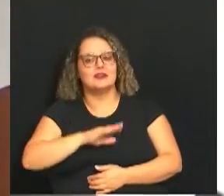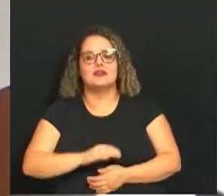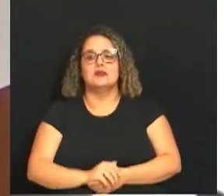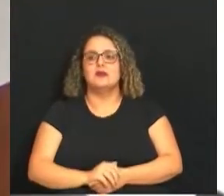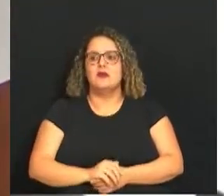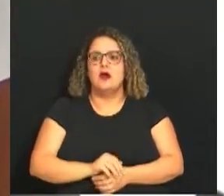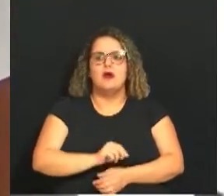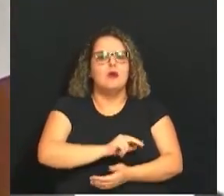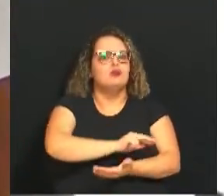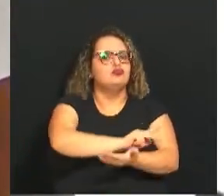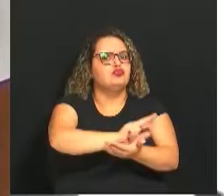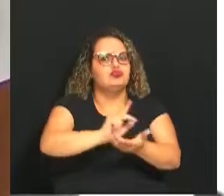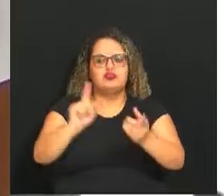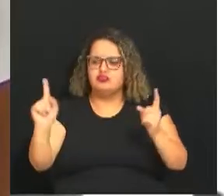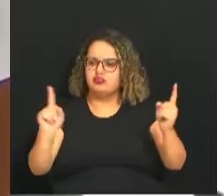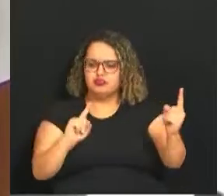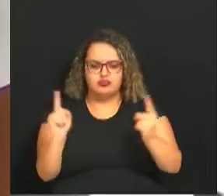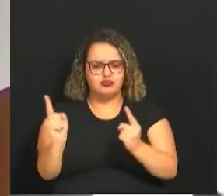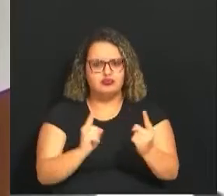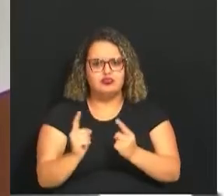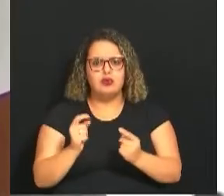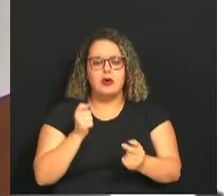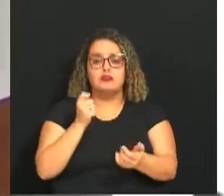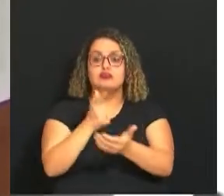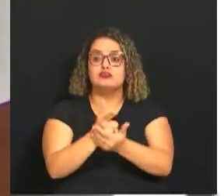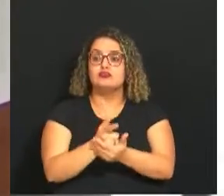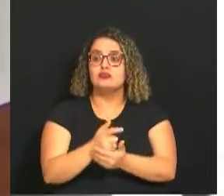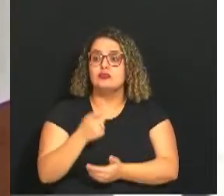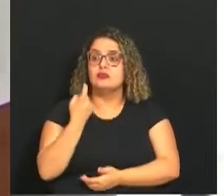está comprando peixe aqui, né? Cresce.